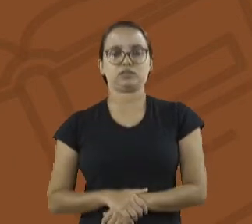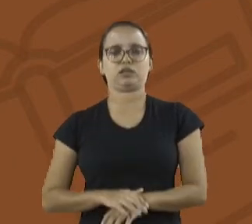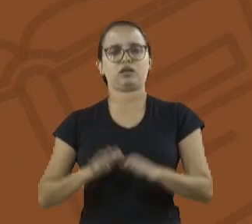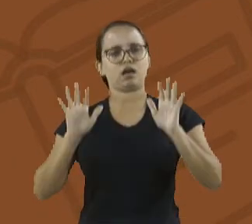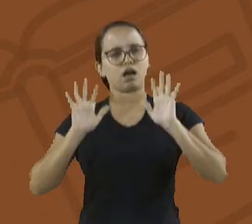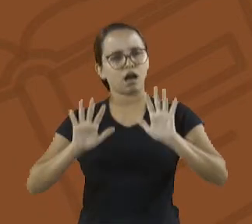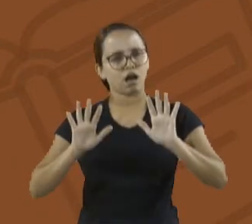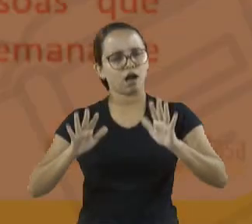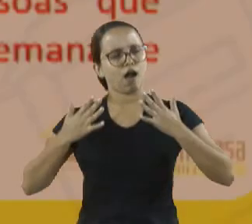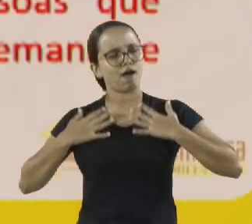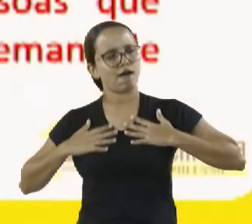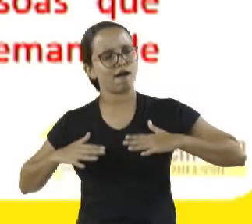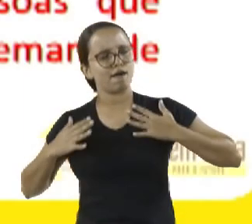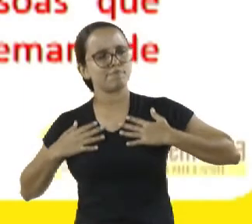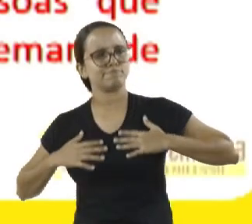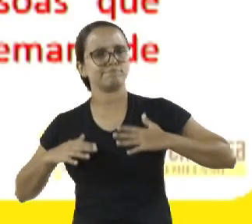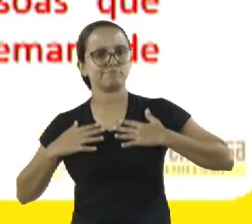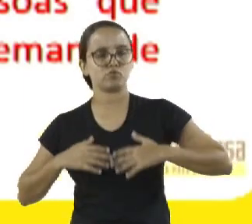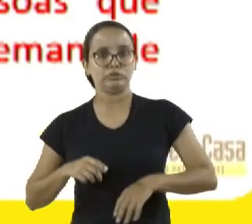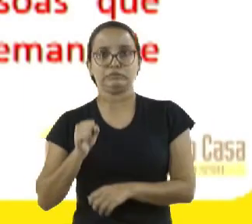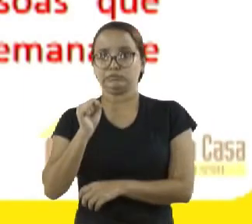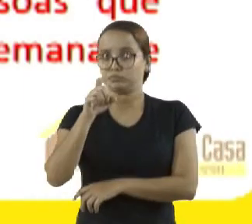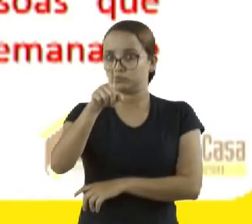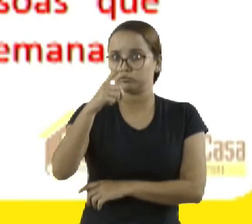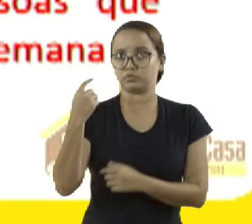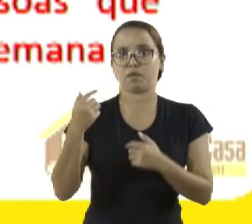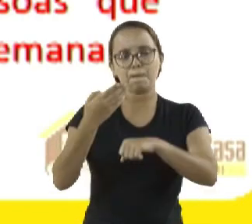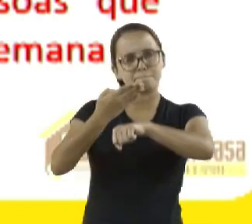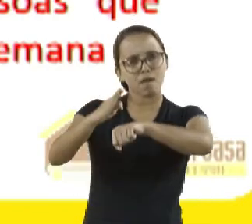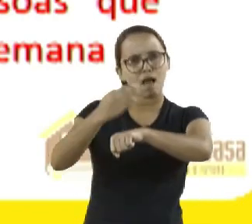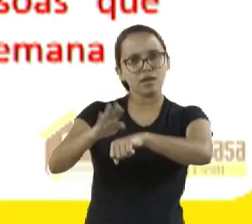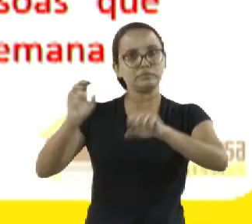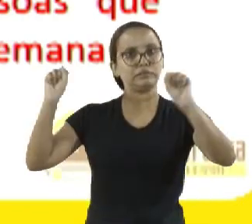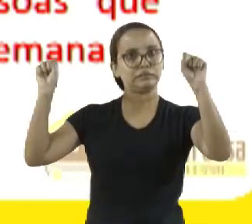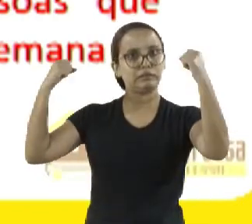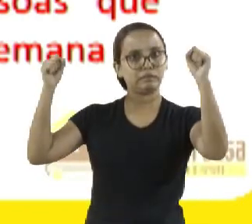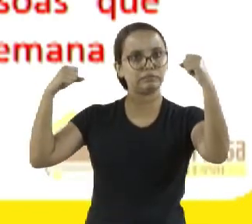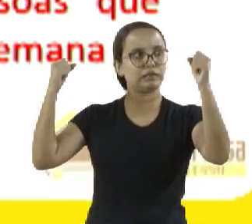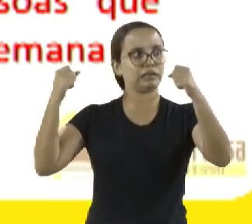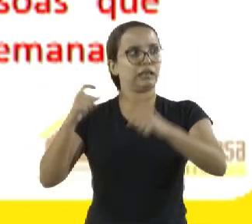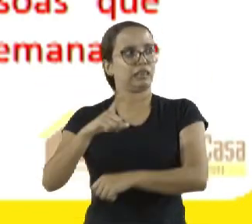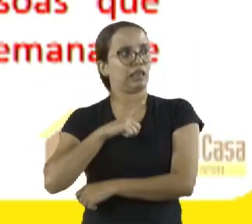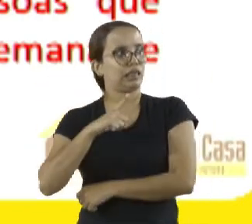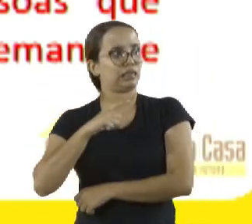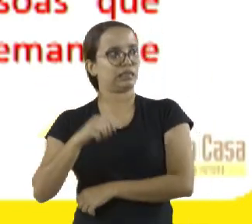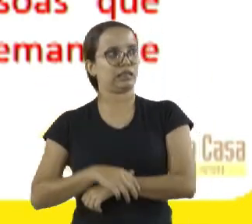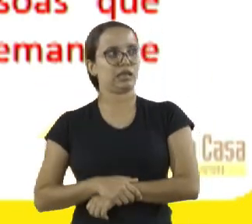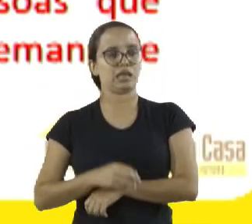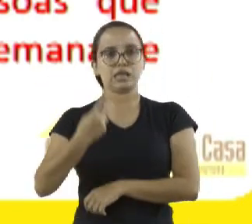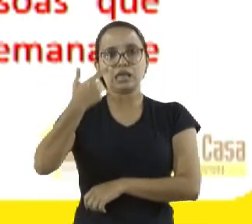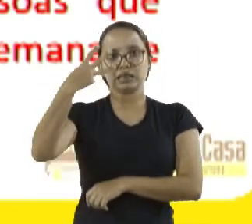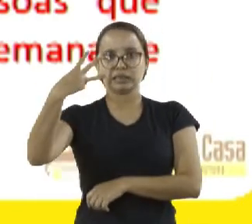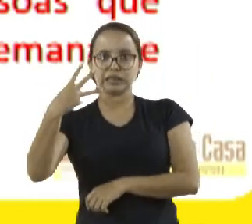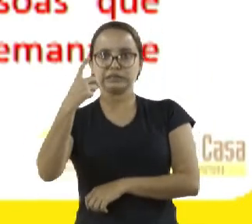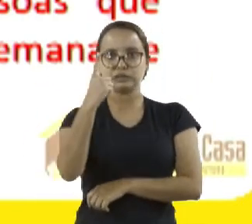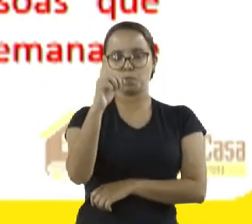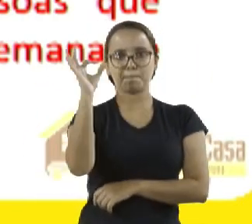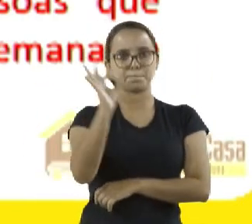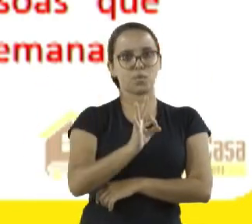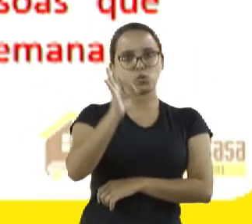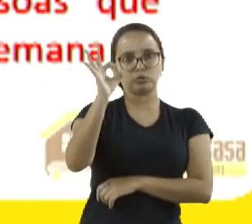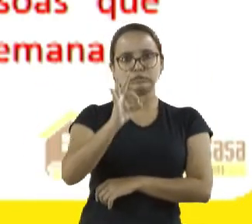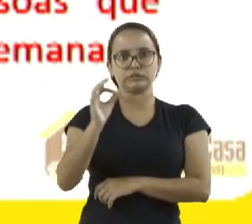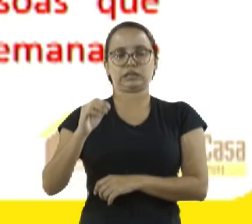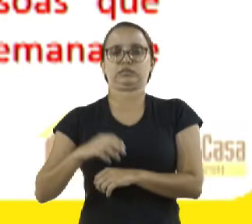tem 31% de redução no risco de adquirir doenças infecciosas. Diminui quase 1/3.